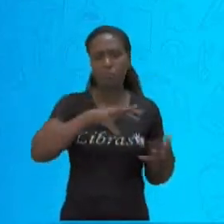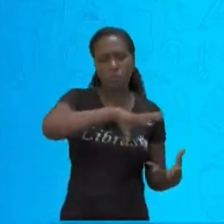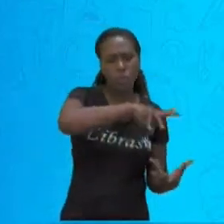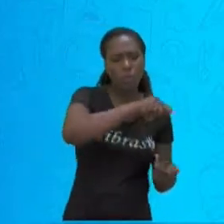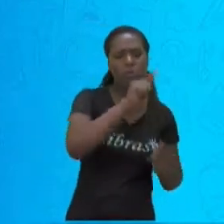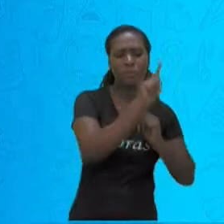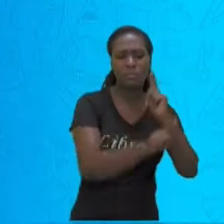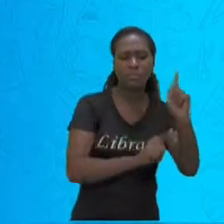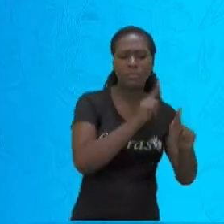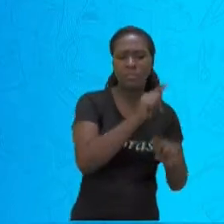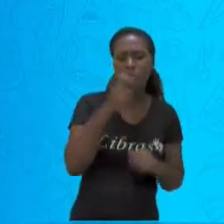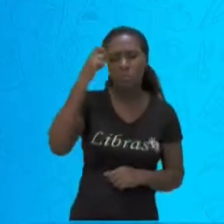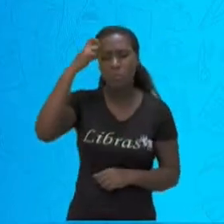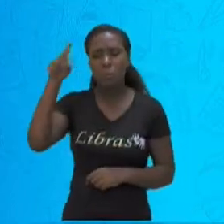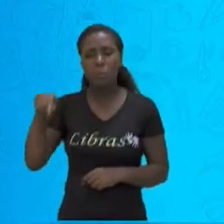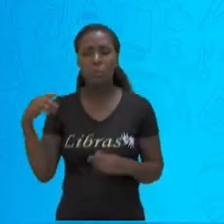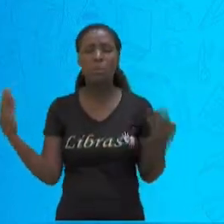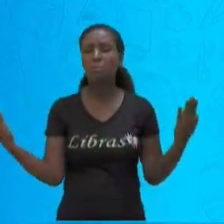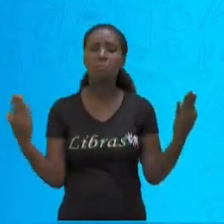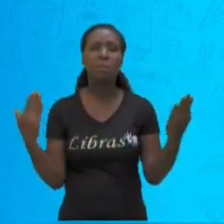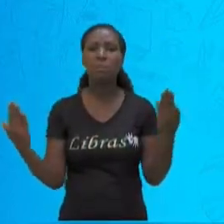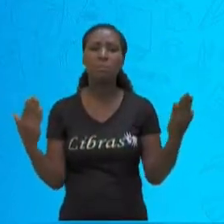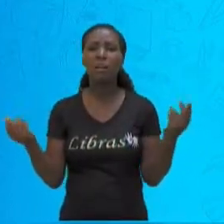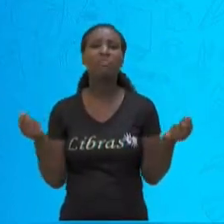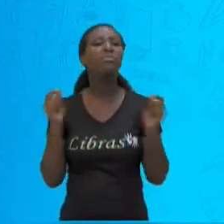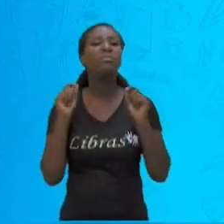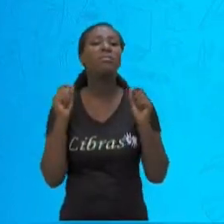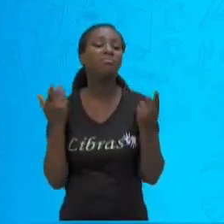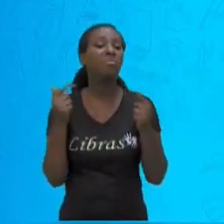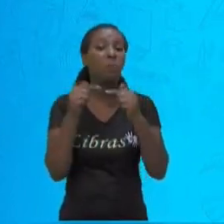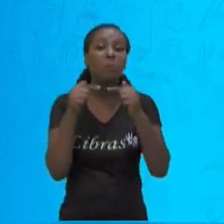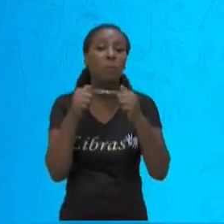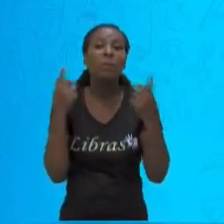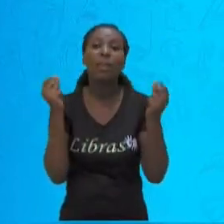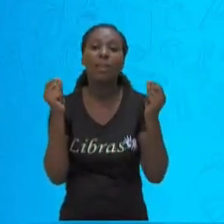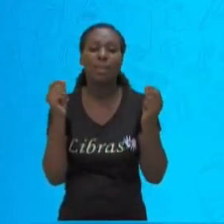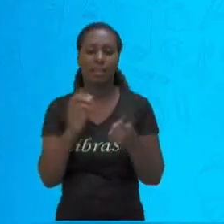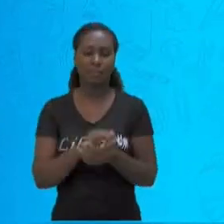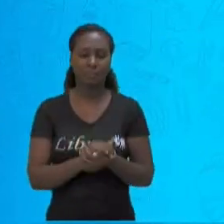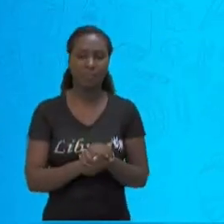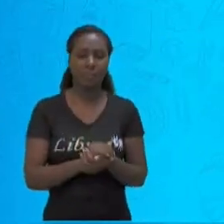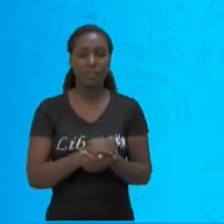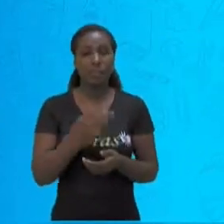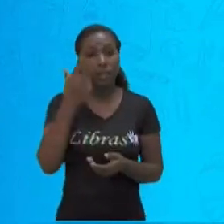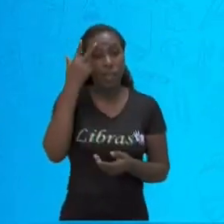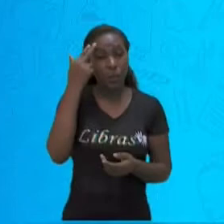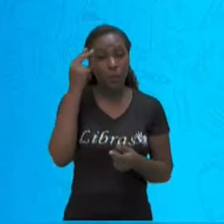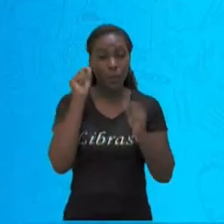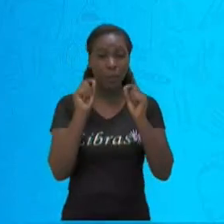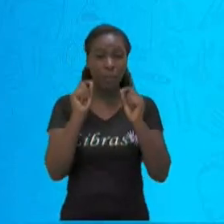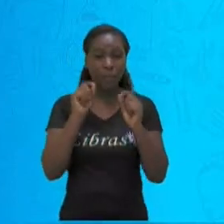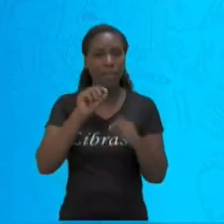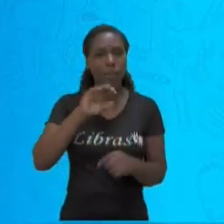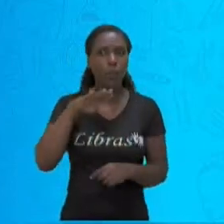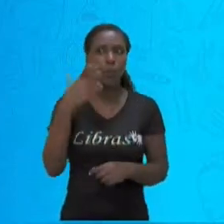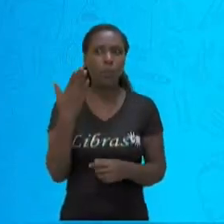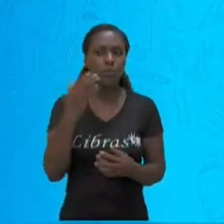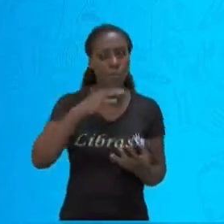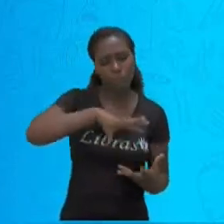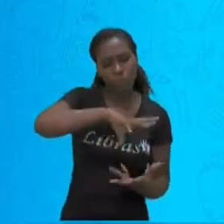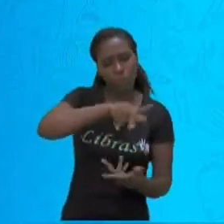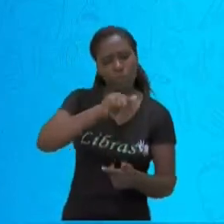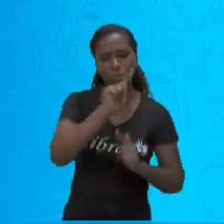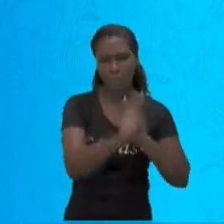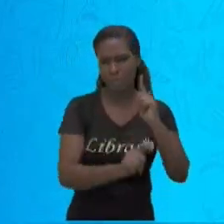Normalmente nós pensamos, quando falamos de globalização, pensamos no avanço